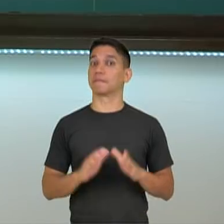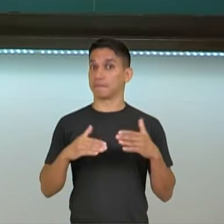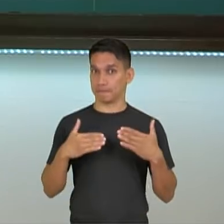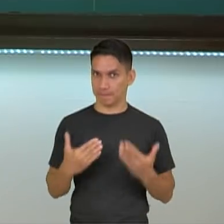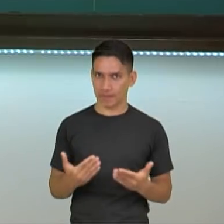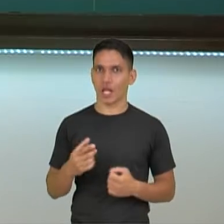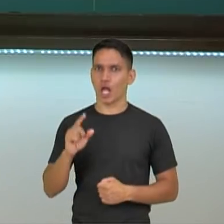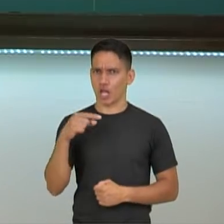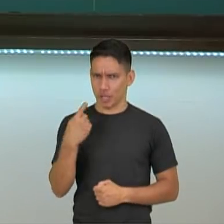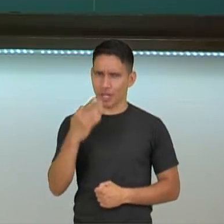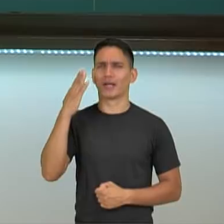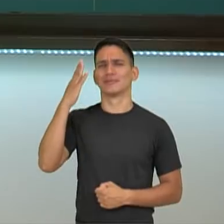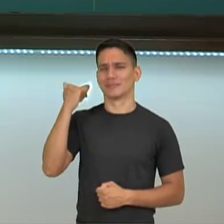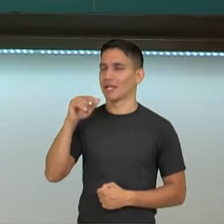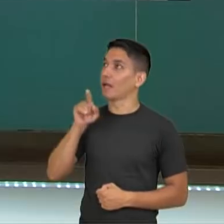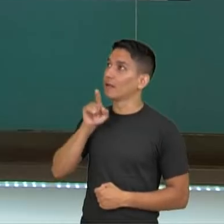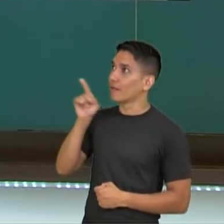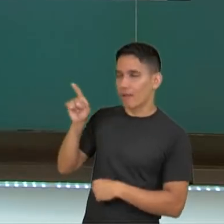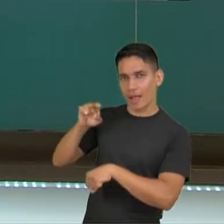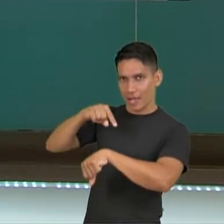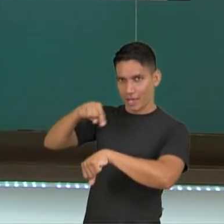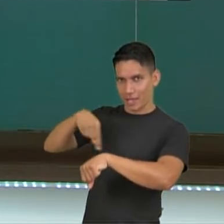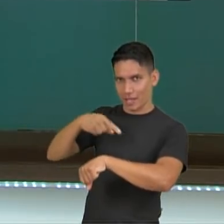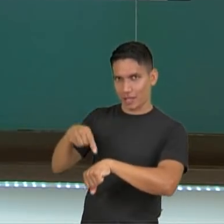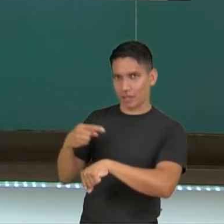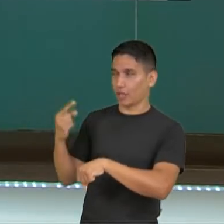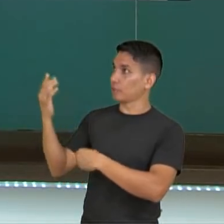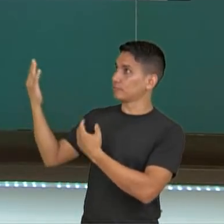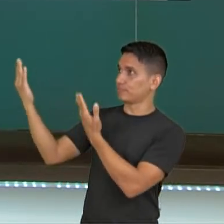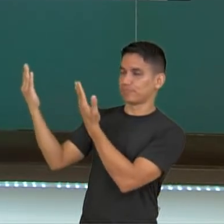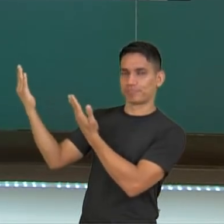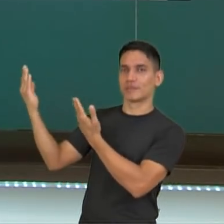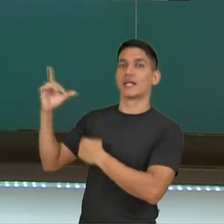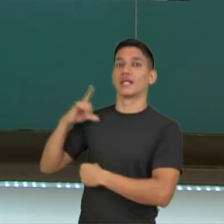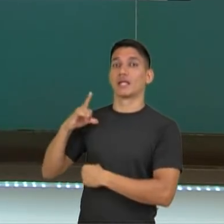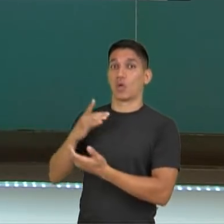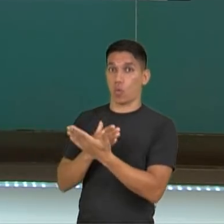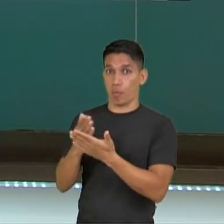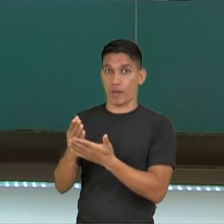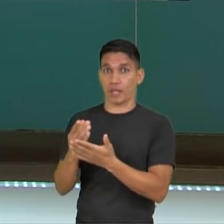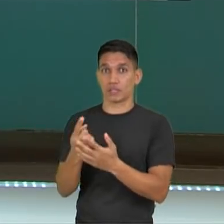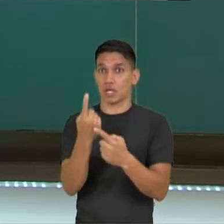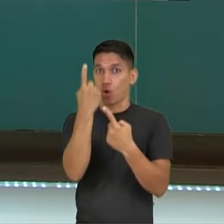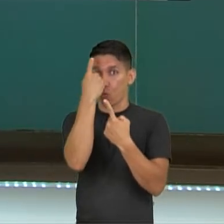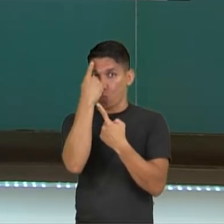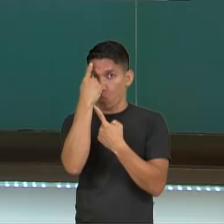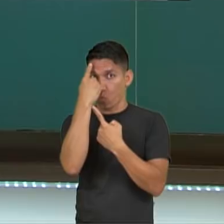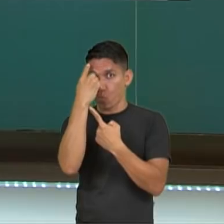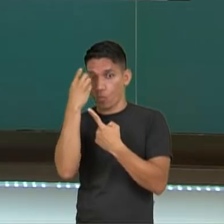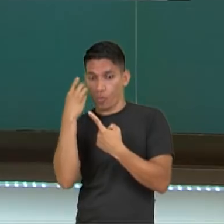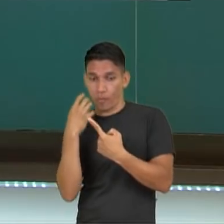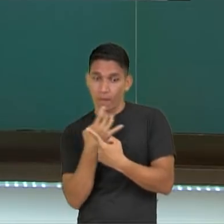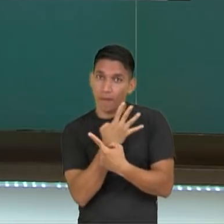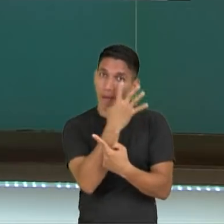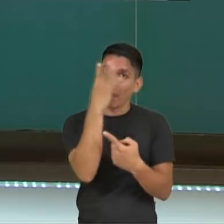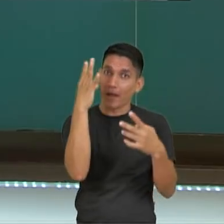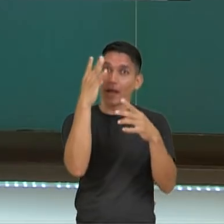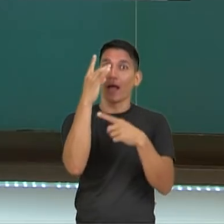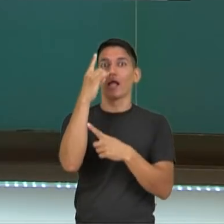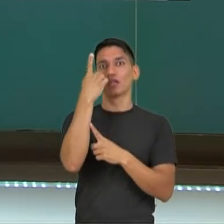começo da aula que a gente via os números romanos nos relógios? Então a prof trouxe um desafio para vocês. Aqui a gente tem